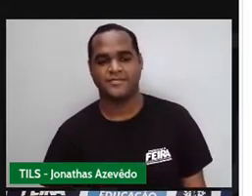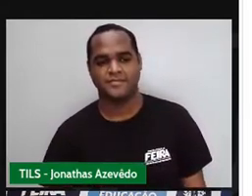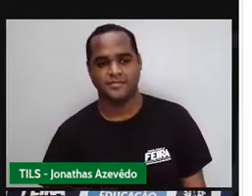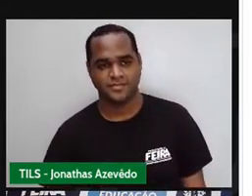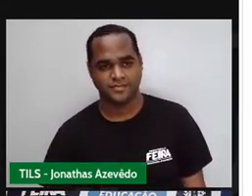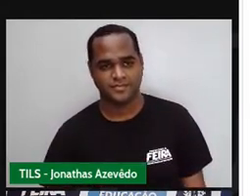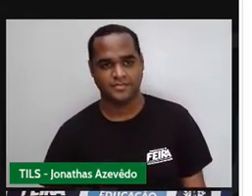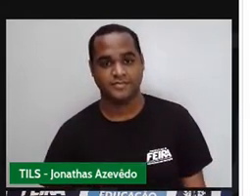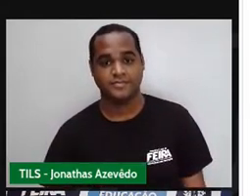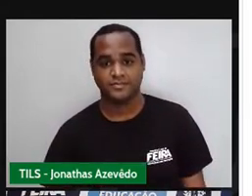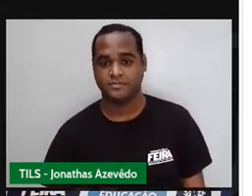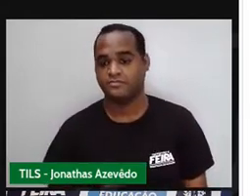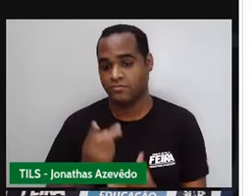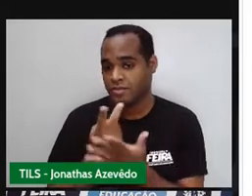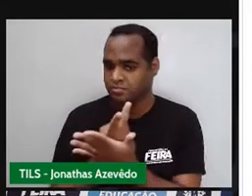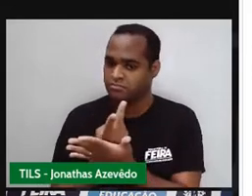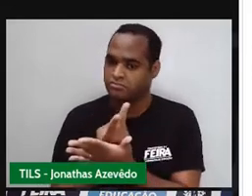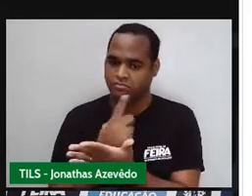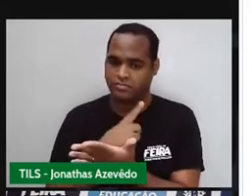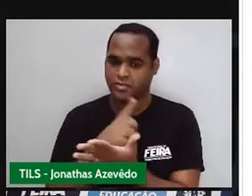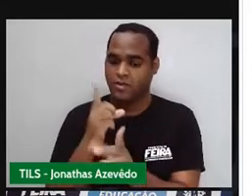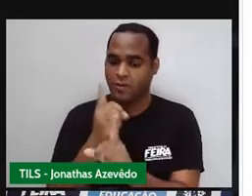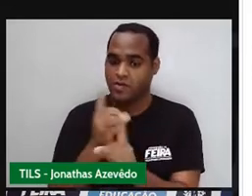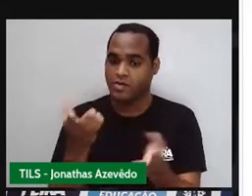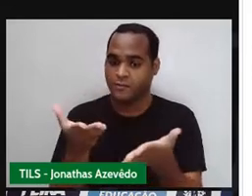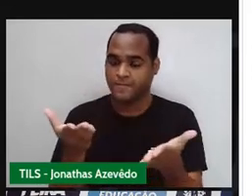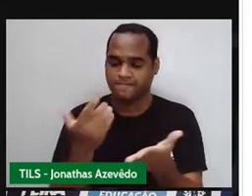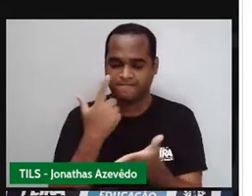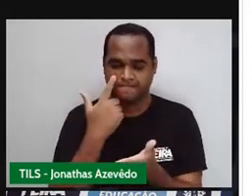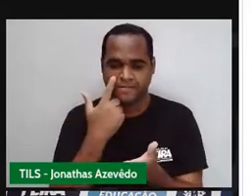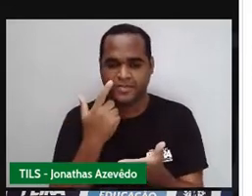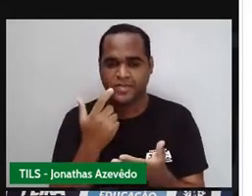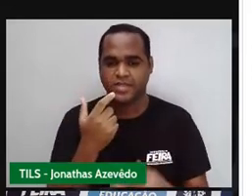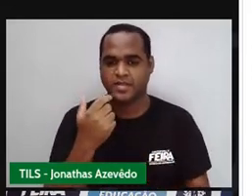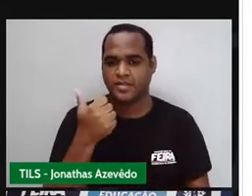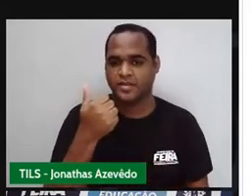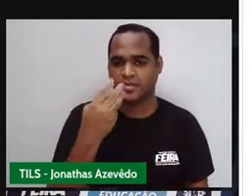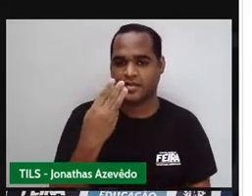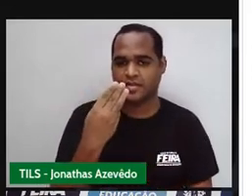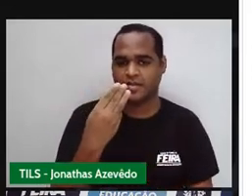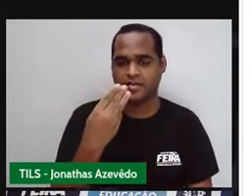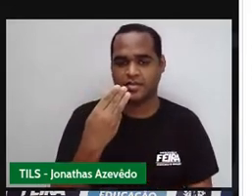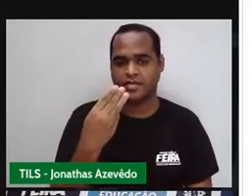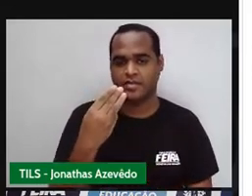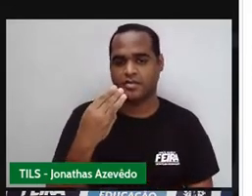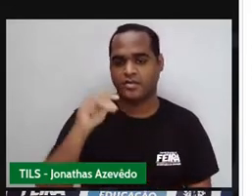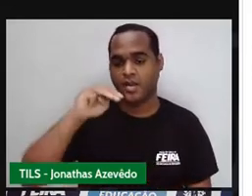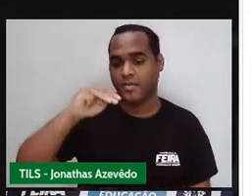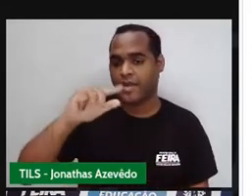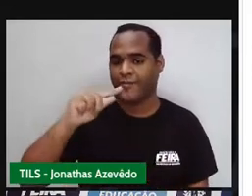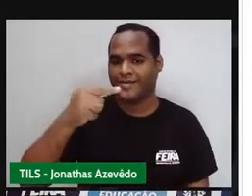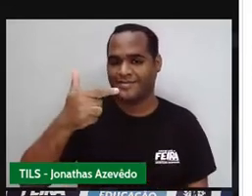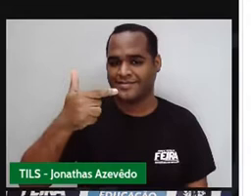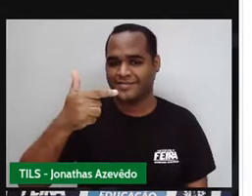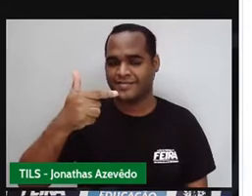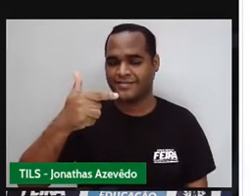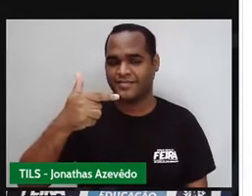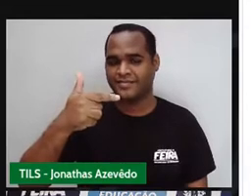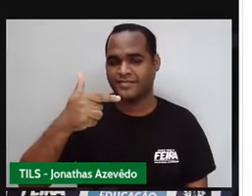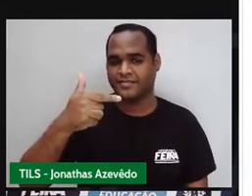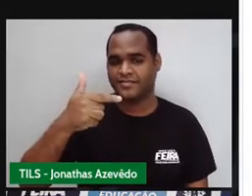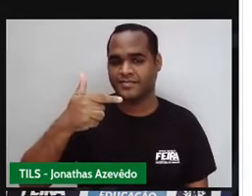e tem algum errinho aqui eu vou encontrar agora o 1313 a outra deu 14